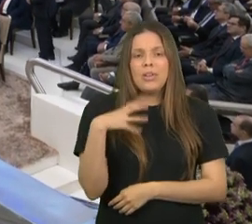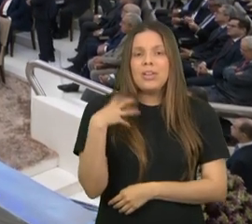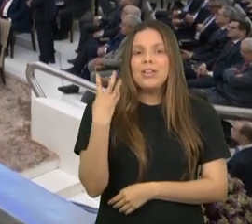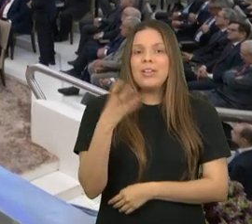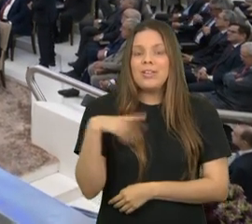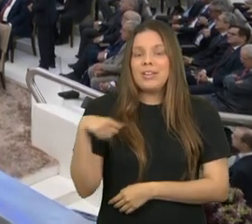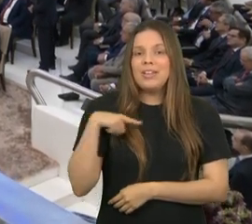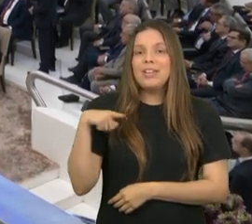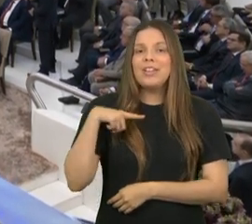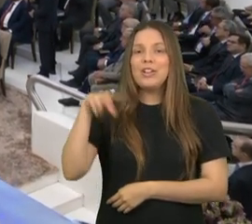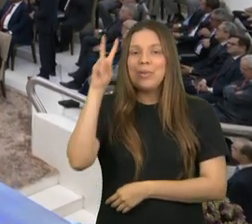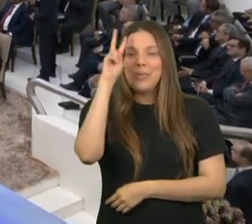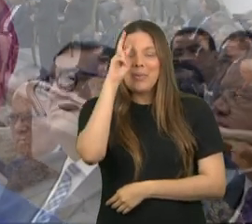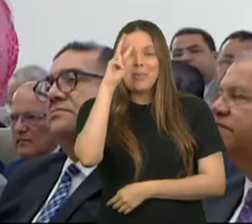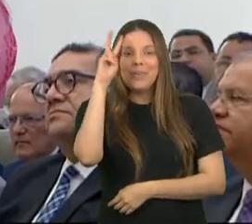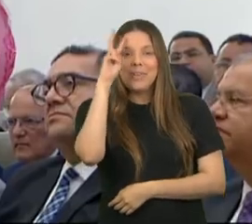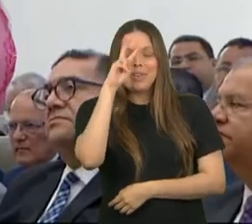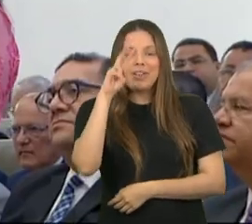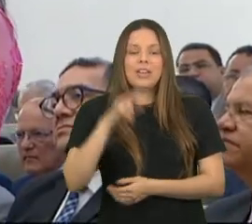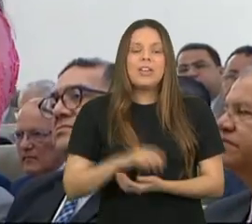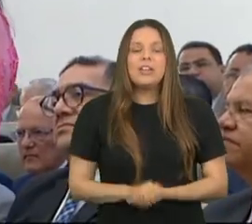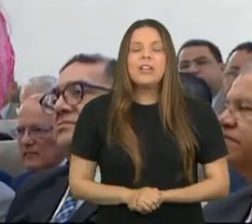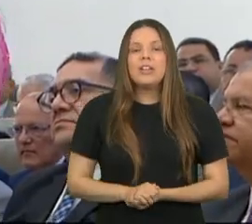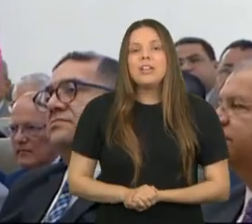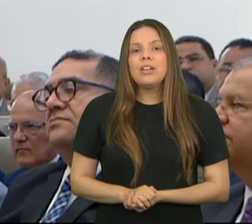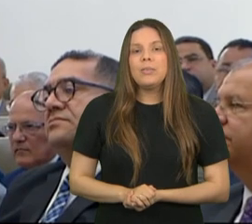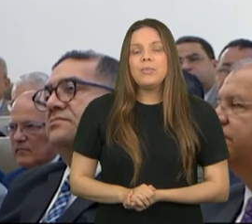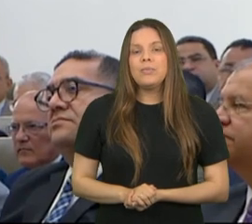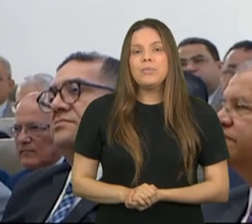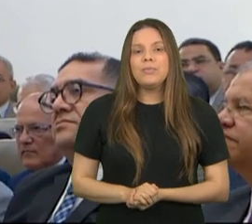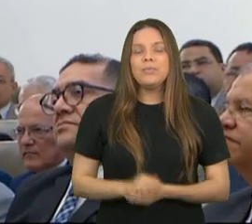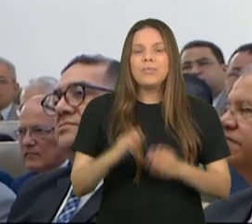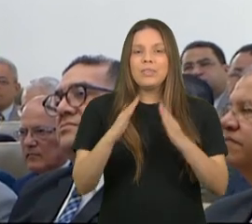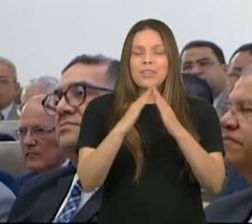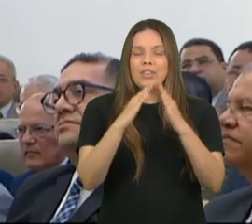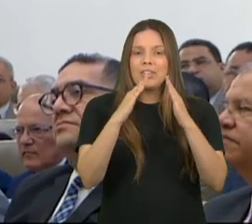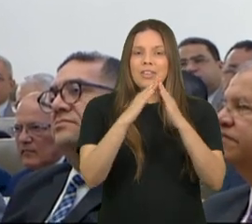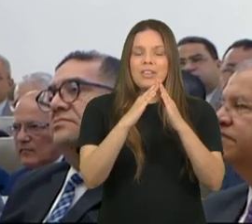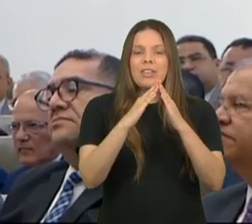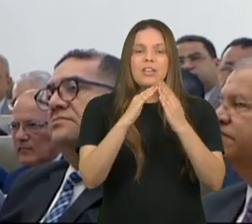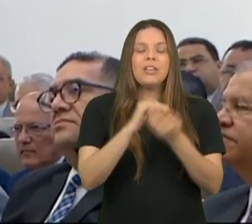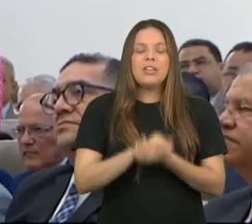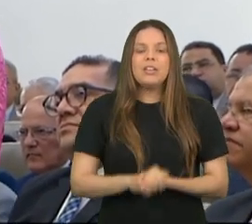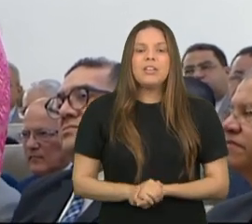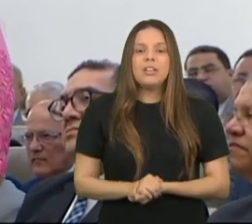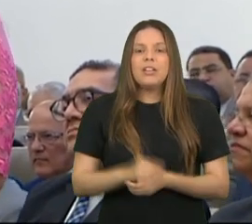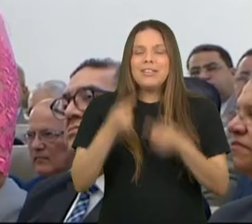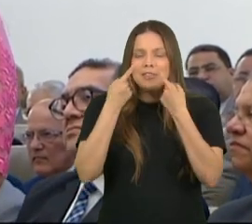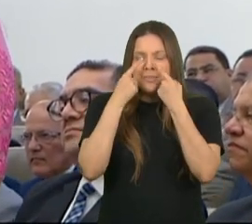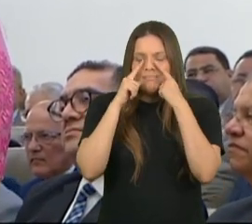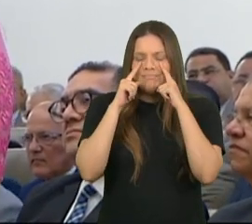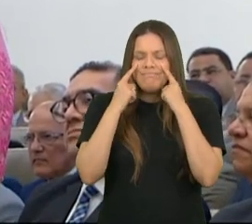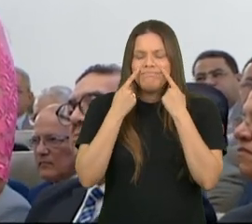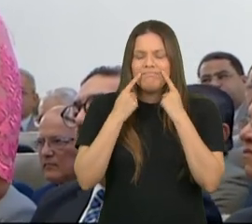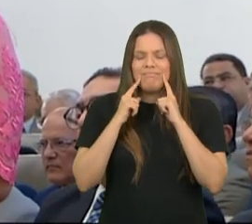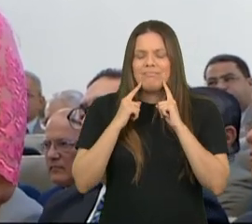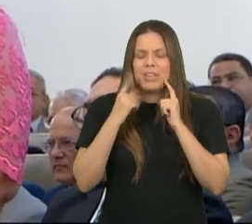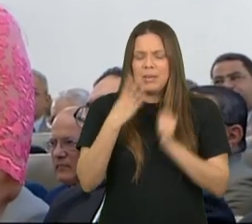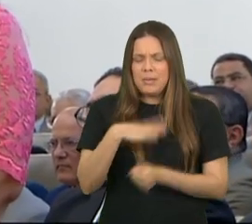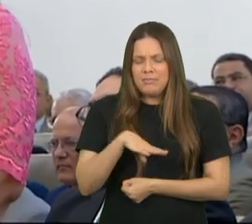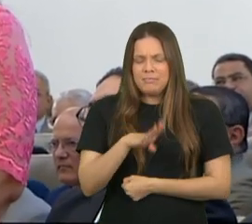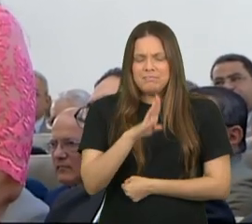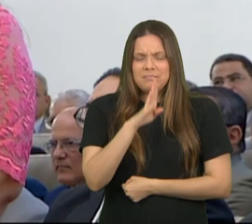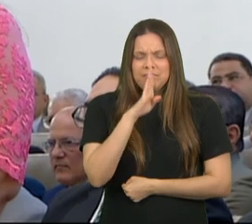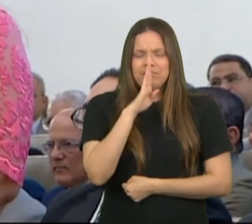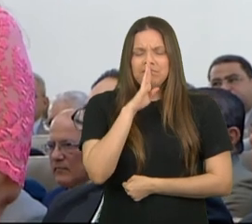lá em casa, de lágrimas, de silêncio quando a gente não teve o que falar, mas esses